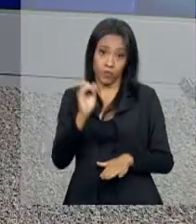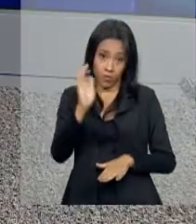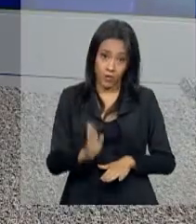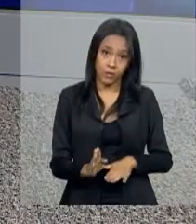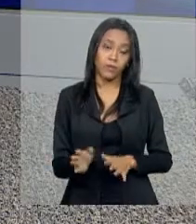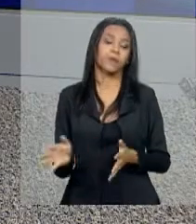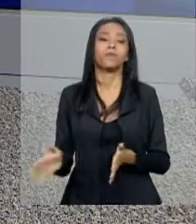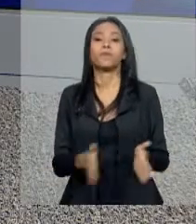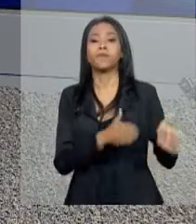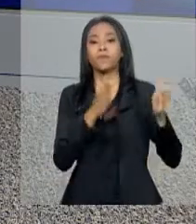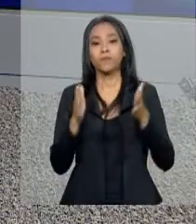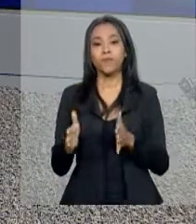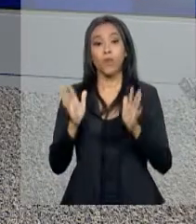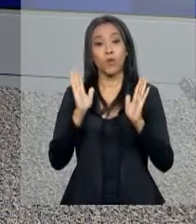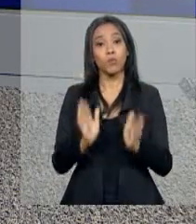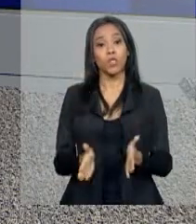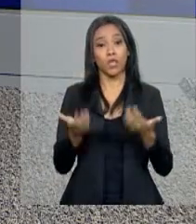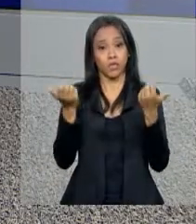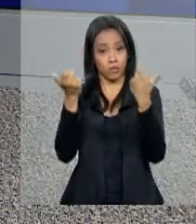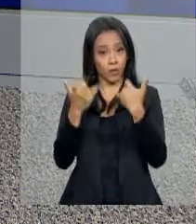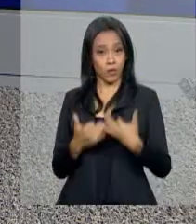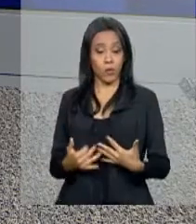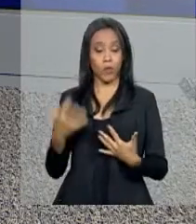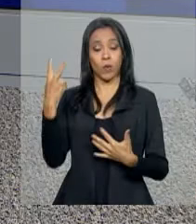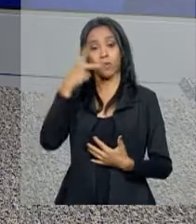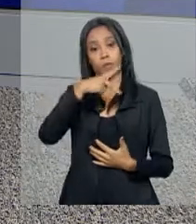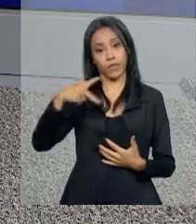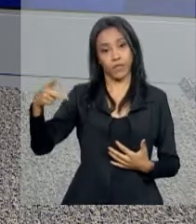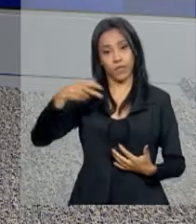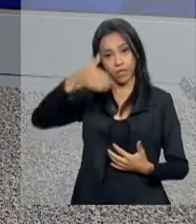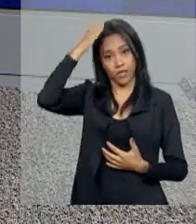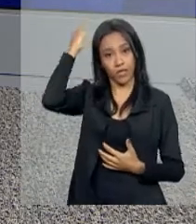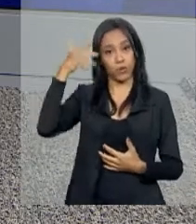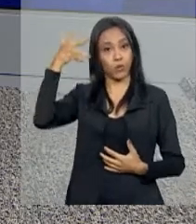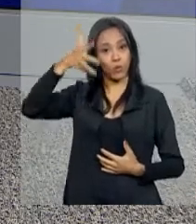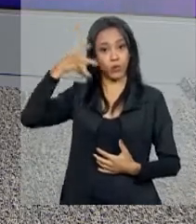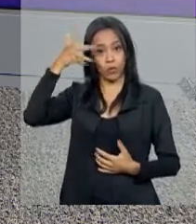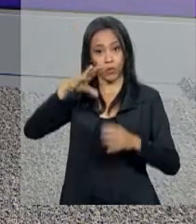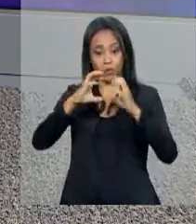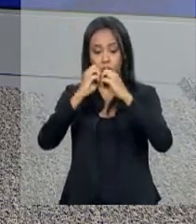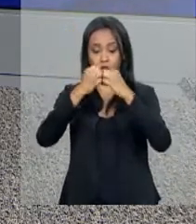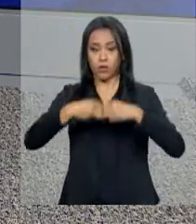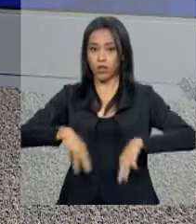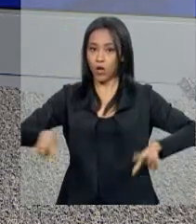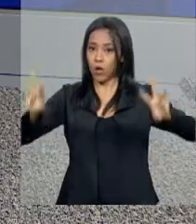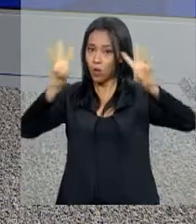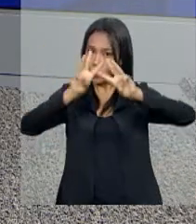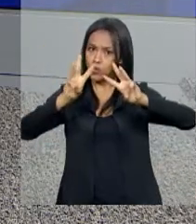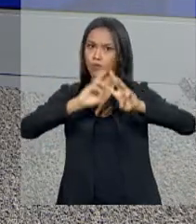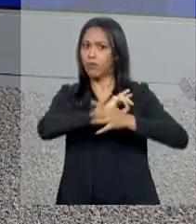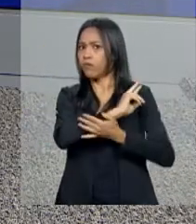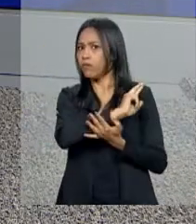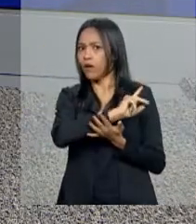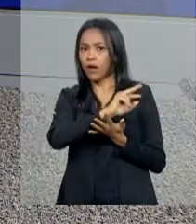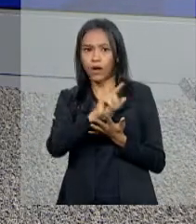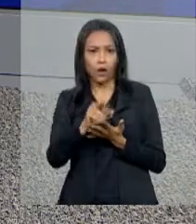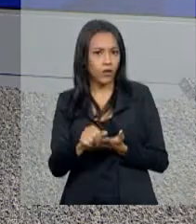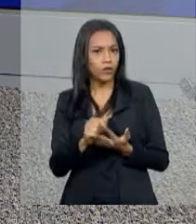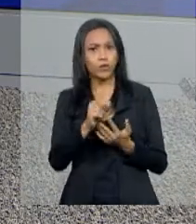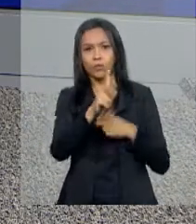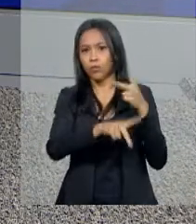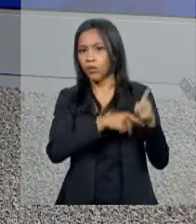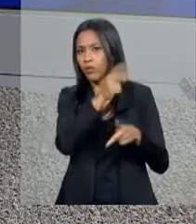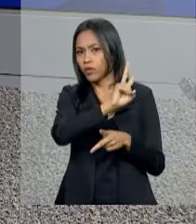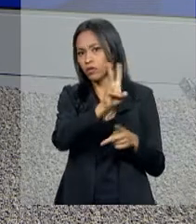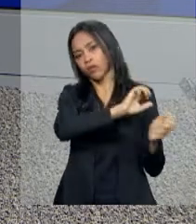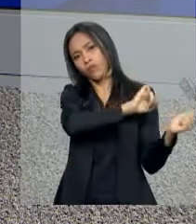como disse o presidente Michel Temer durante o discurso da ONU, o Brasil tem recebido milhares de venezuelanos. E hoje ocorre